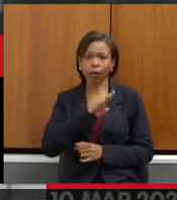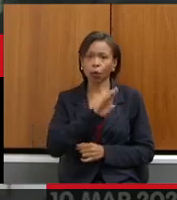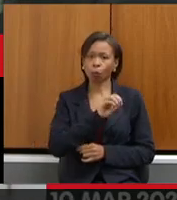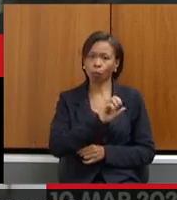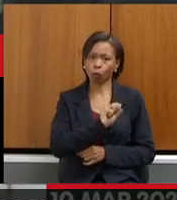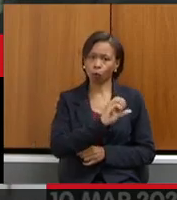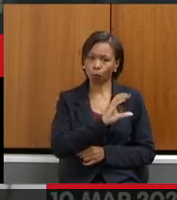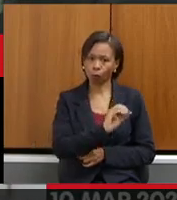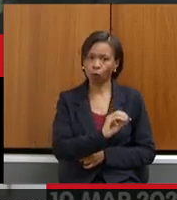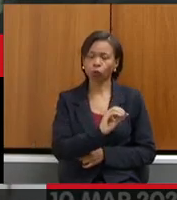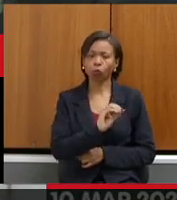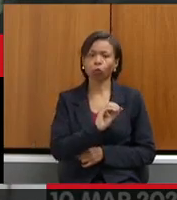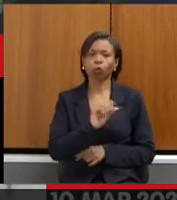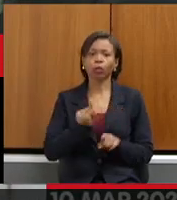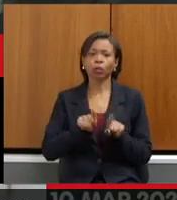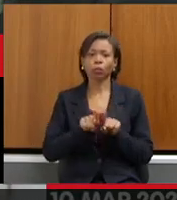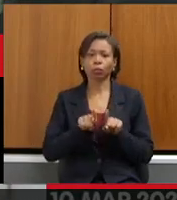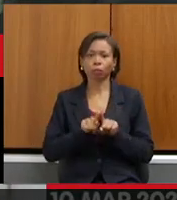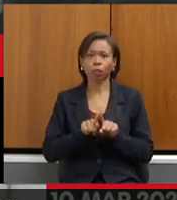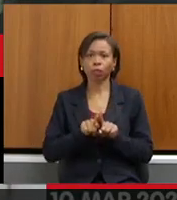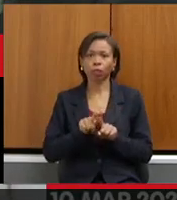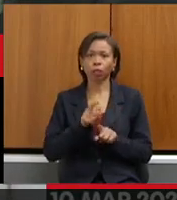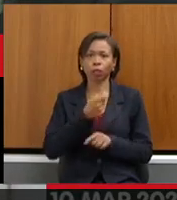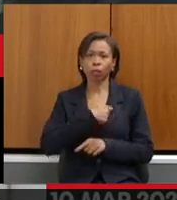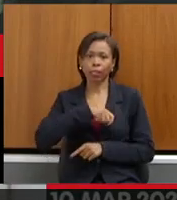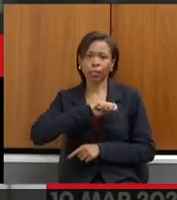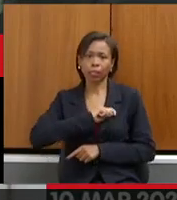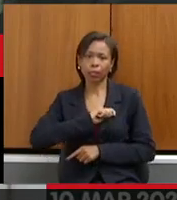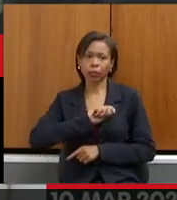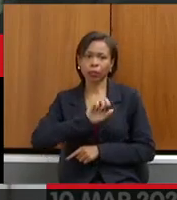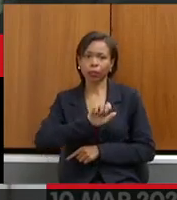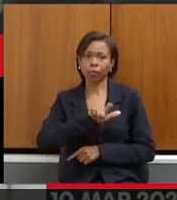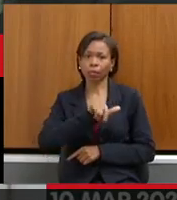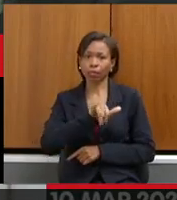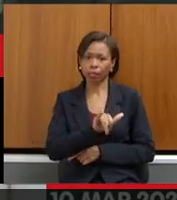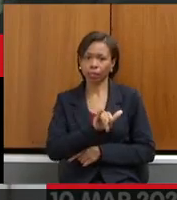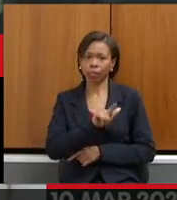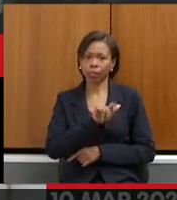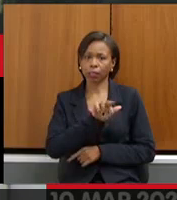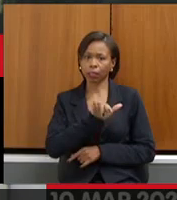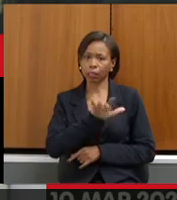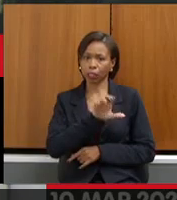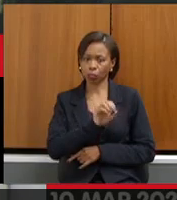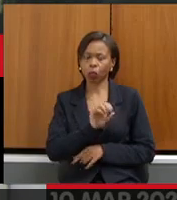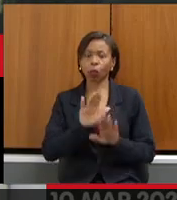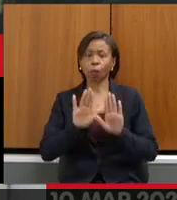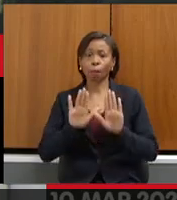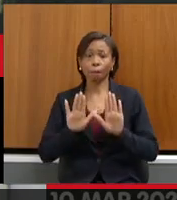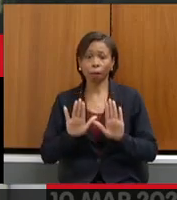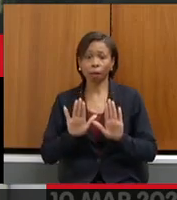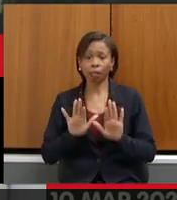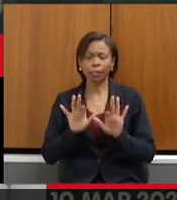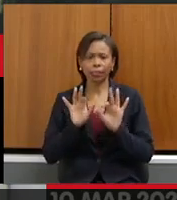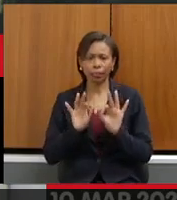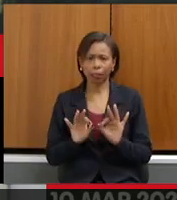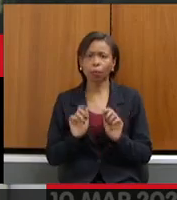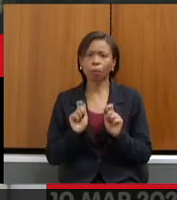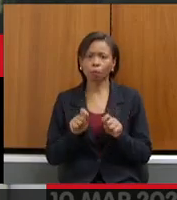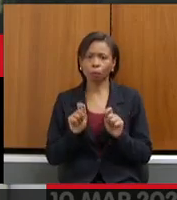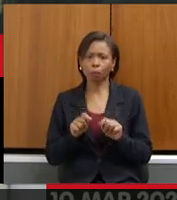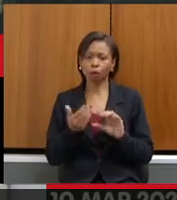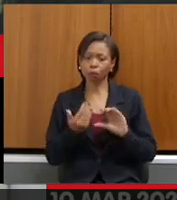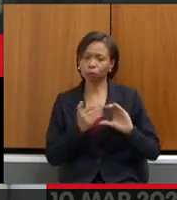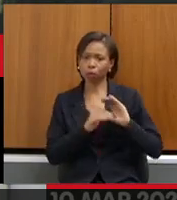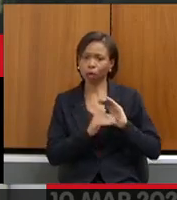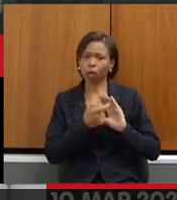Bosco também o deputado delegado ele grilo mas com certeza podem encaminhar suas